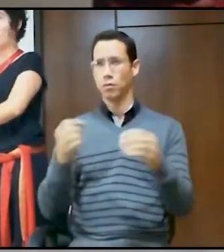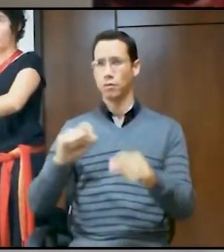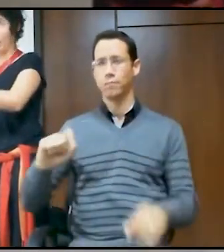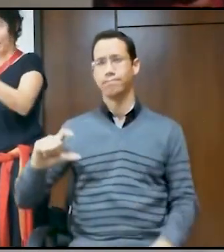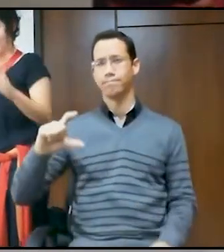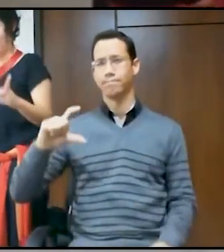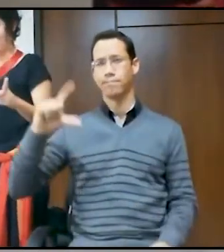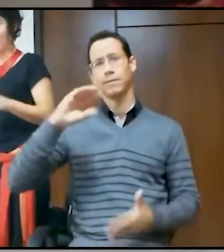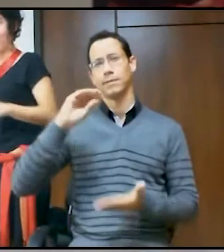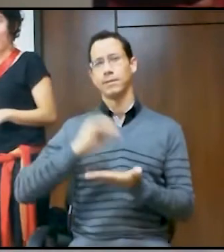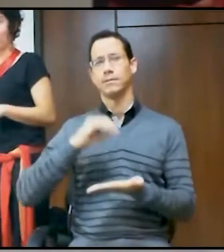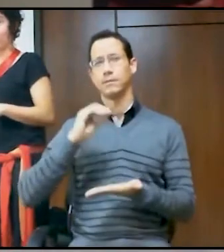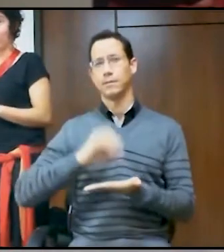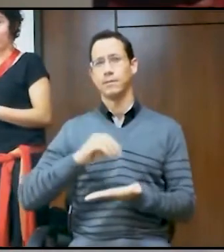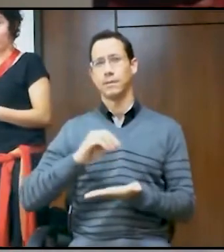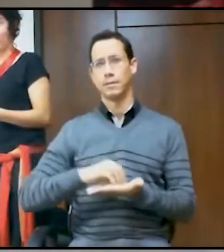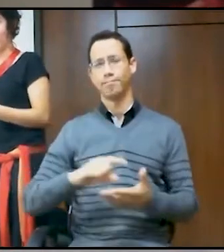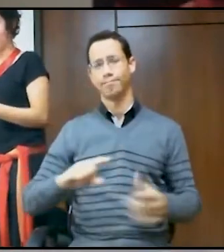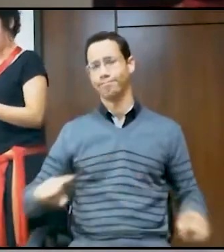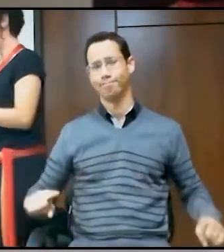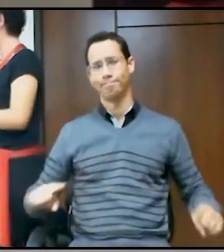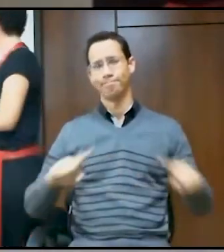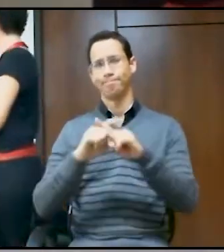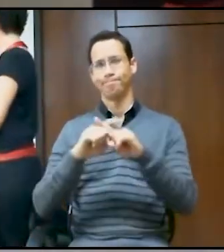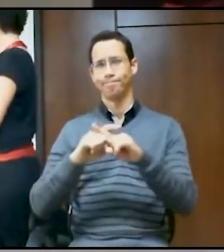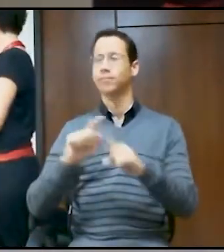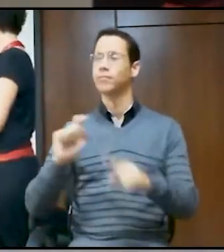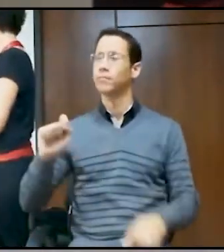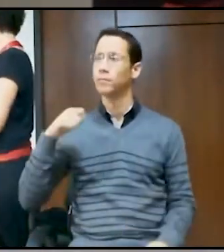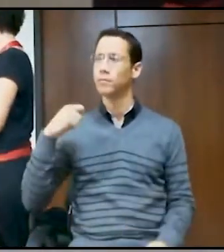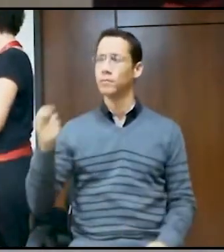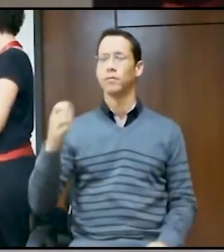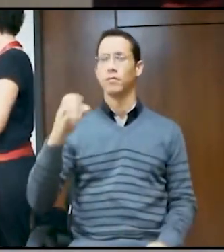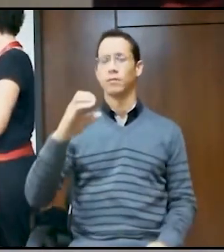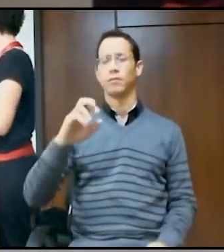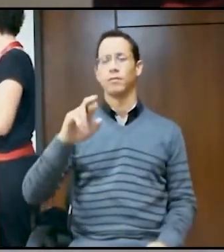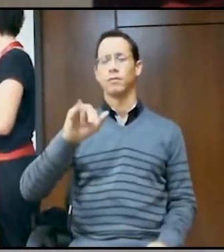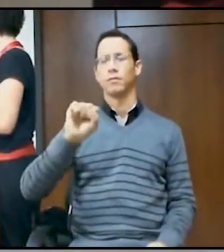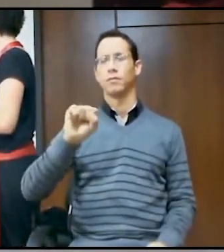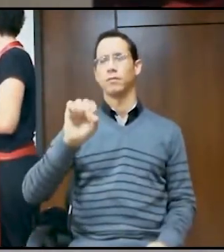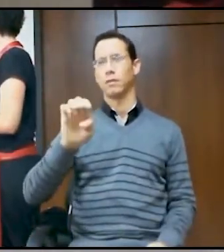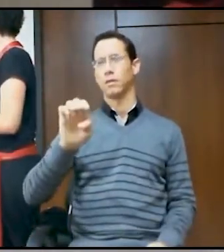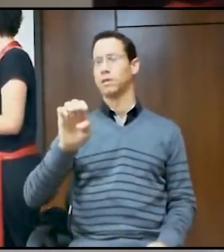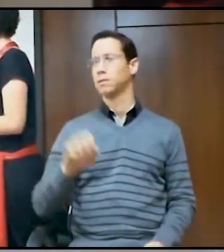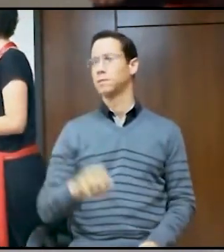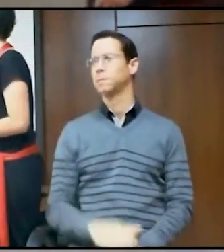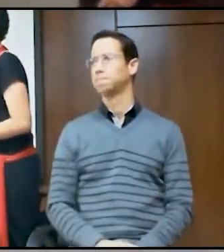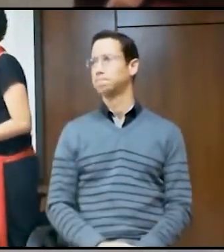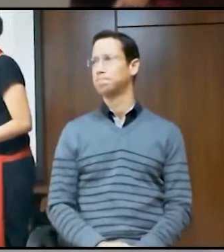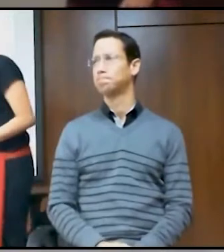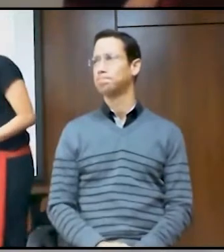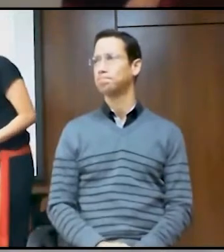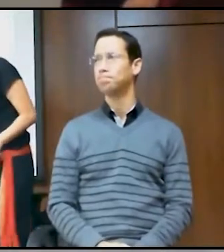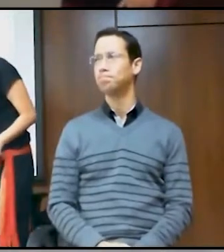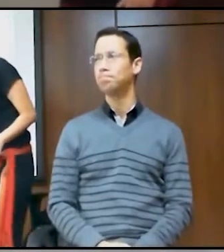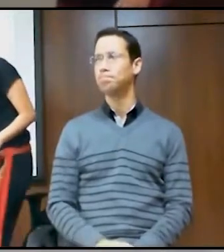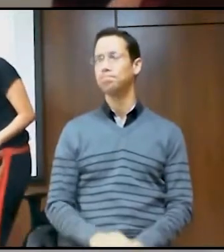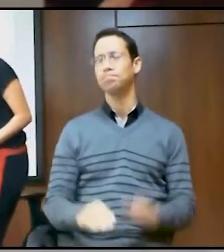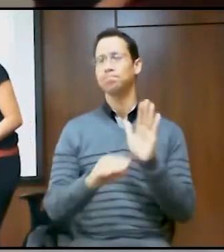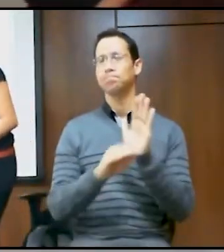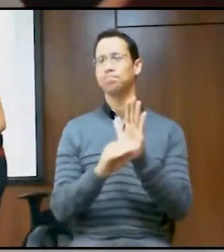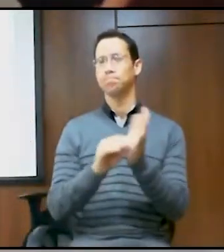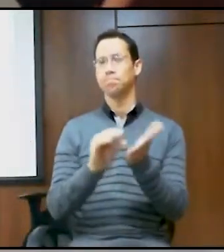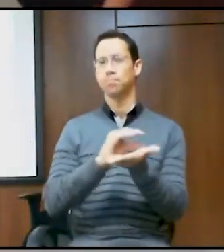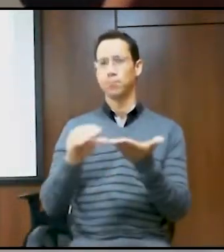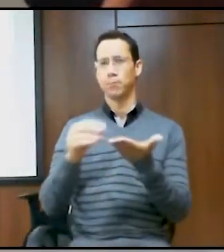com essa contradição, é um cenário de crise muito grande, né? E o auxílio aluguel, que é onde